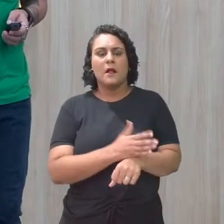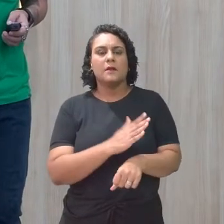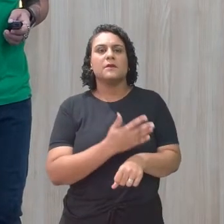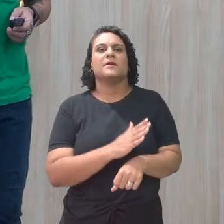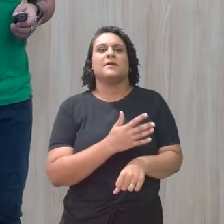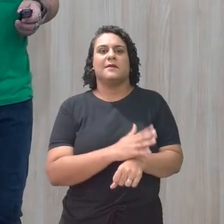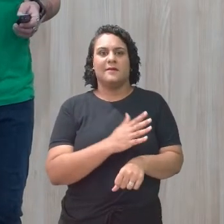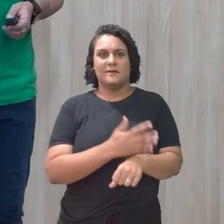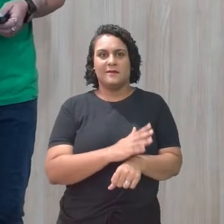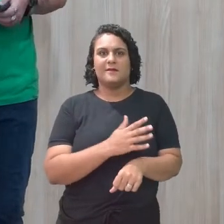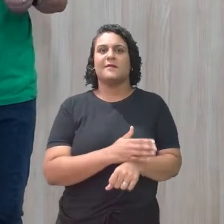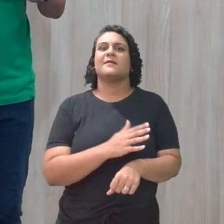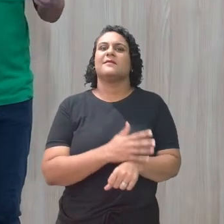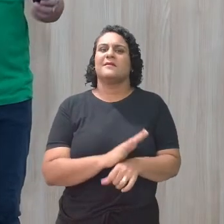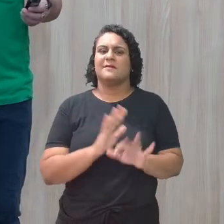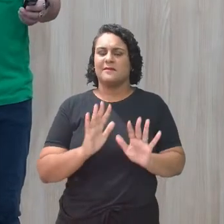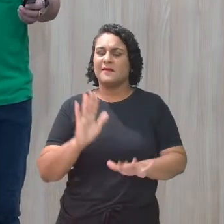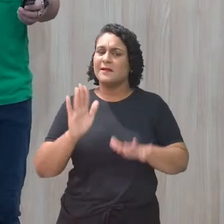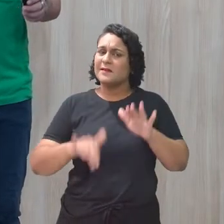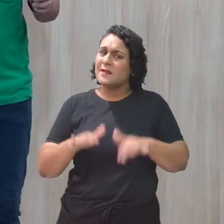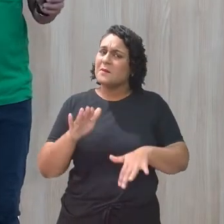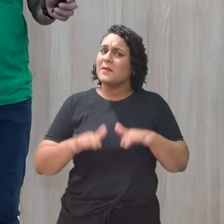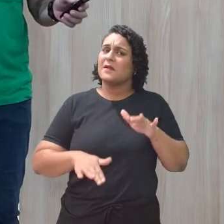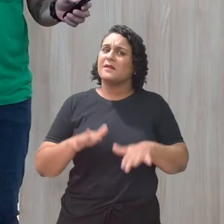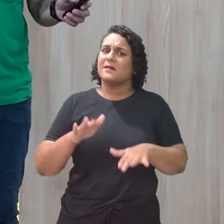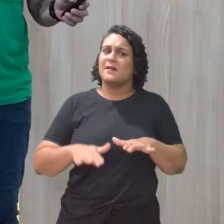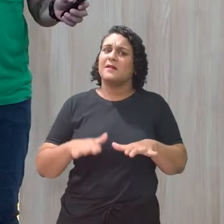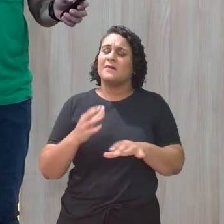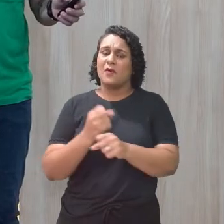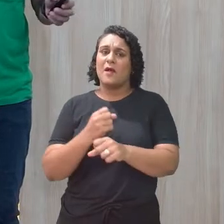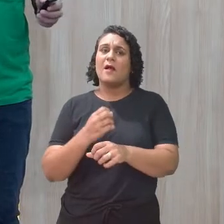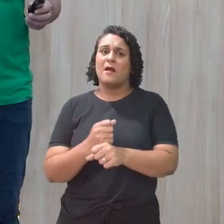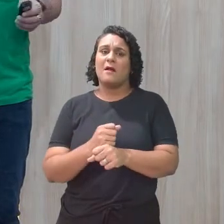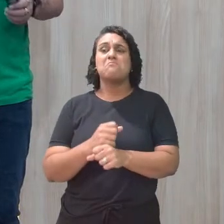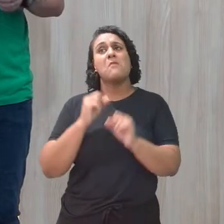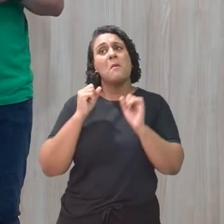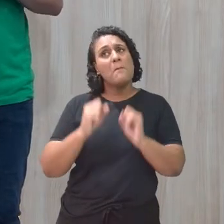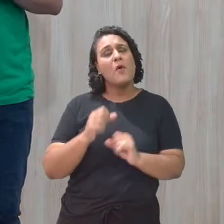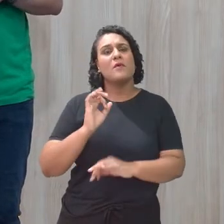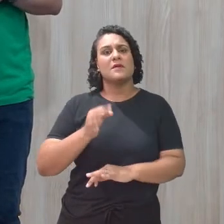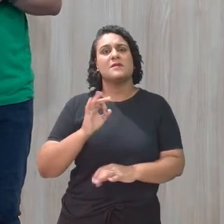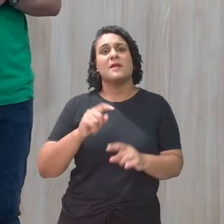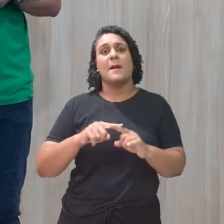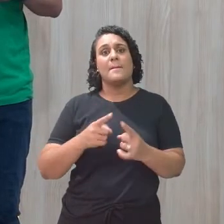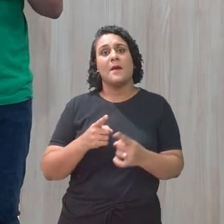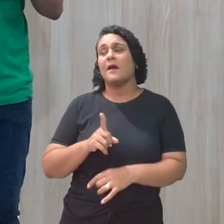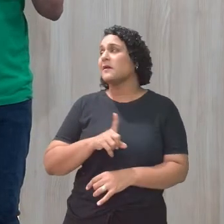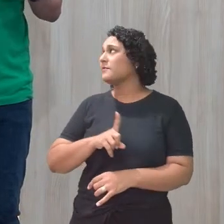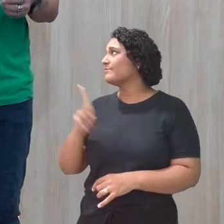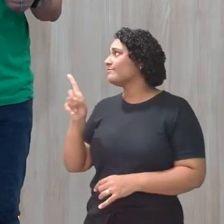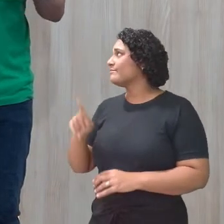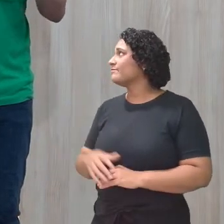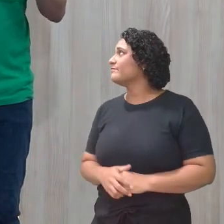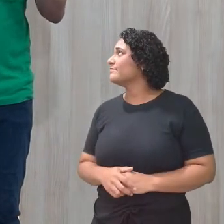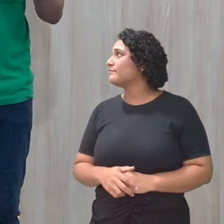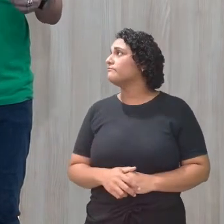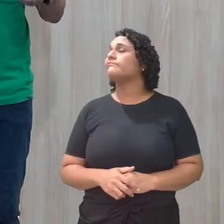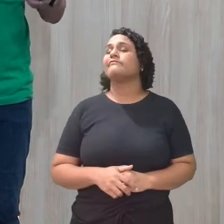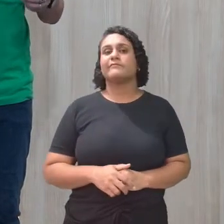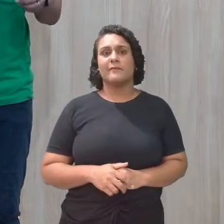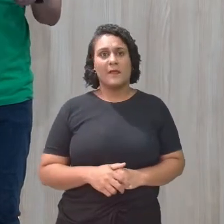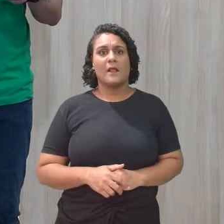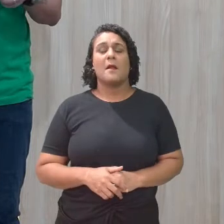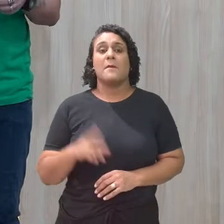é o segundo. Dependendo da situação, vai dar certo. Mas nesse caso aqui, para escrever como